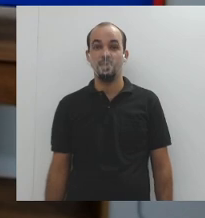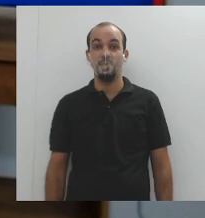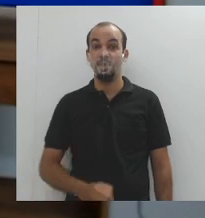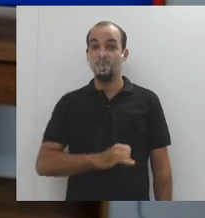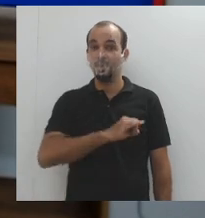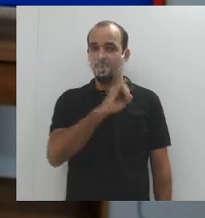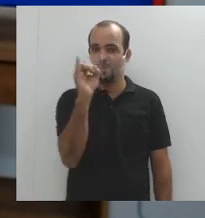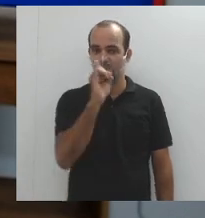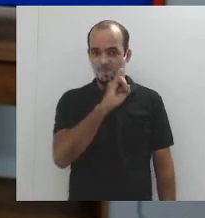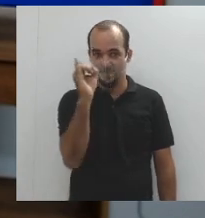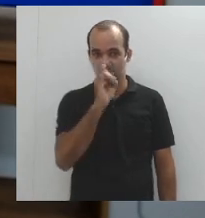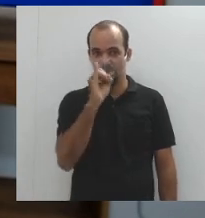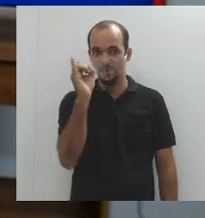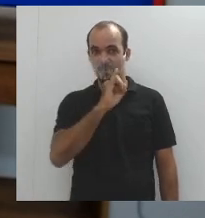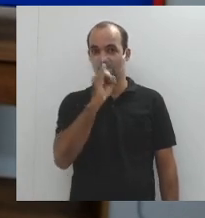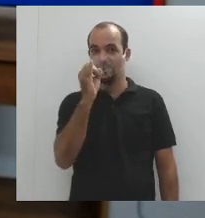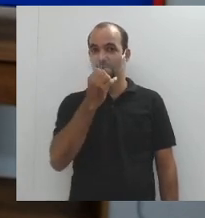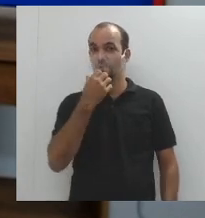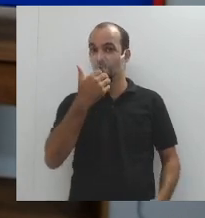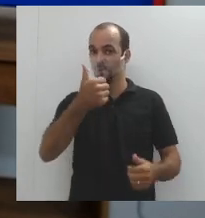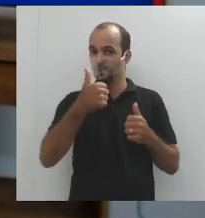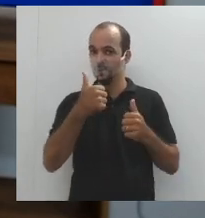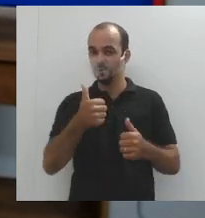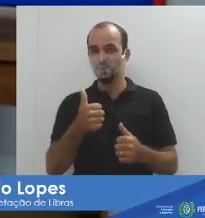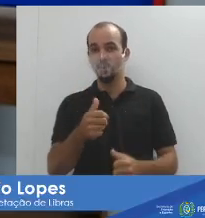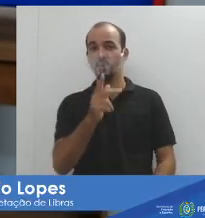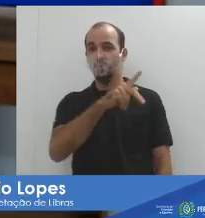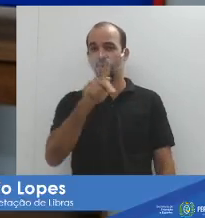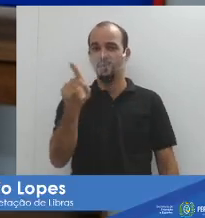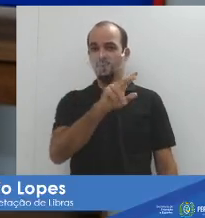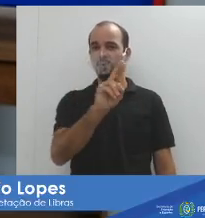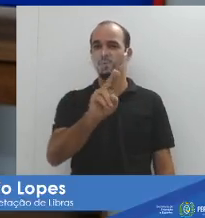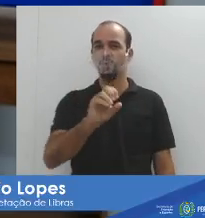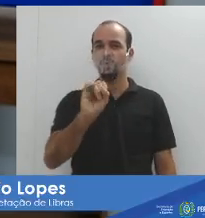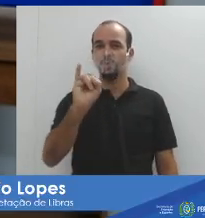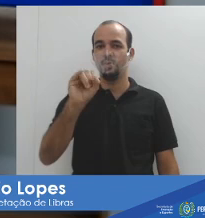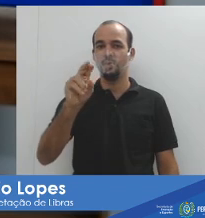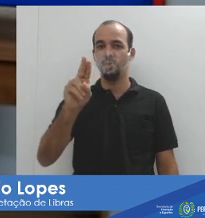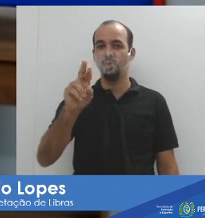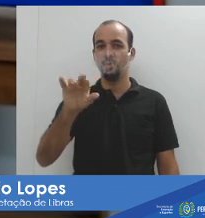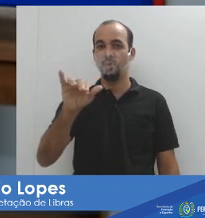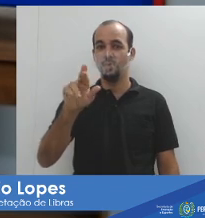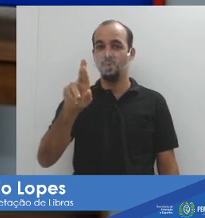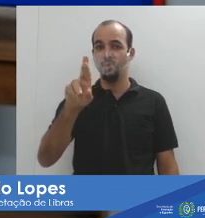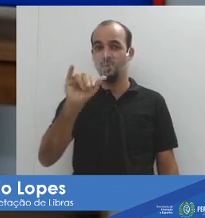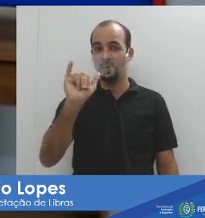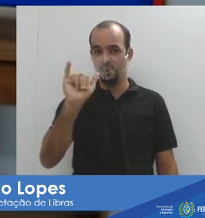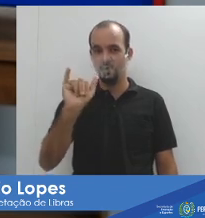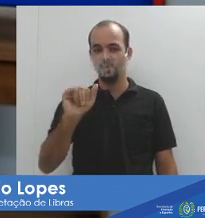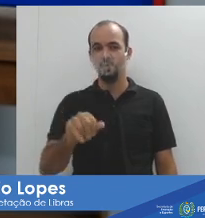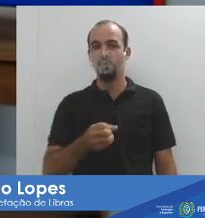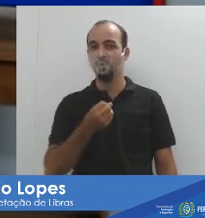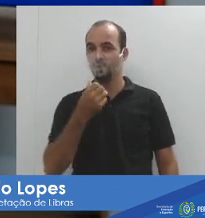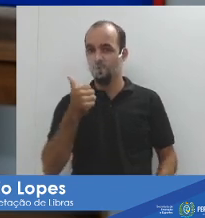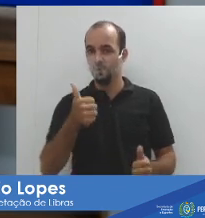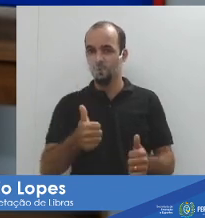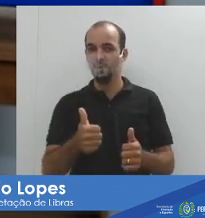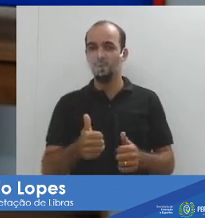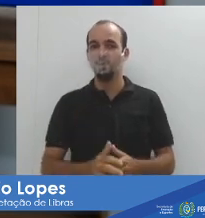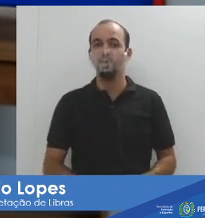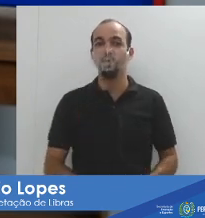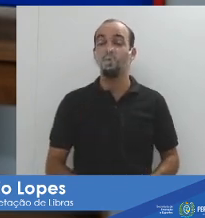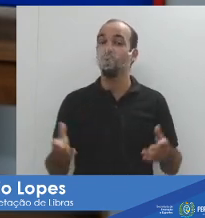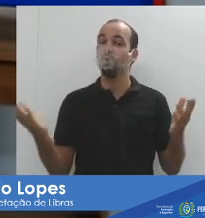Olá pessoal, aqui quem está falando com vocês é o Yuri, tá bom? E hoje nós vamos